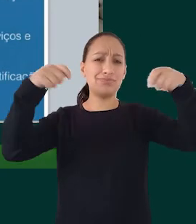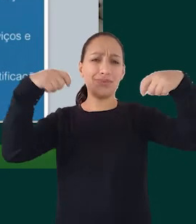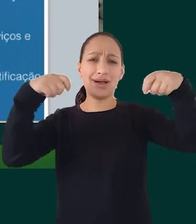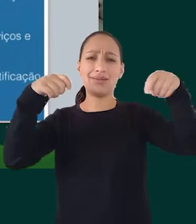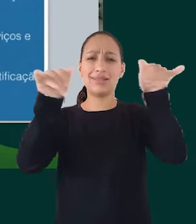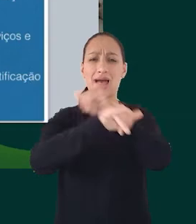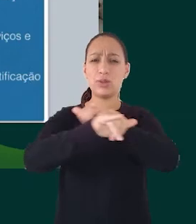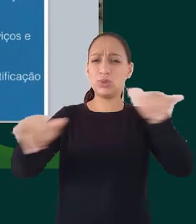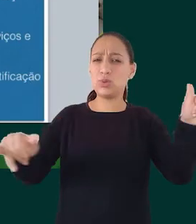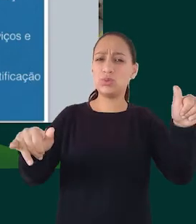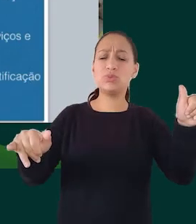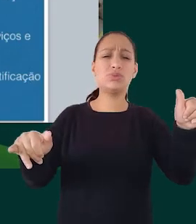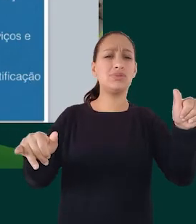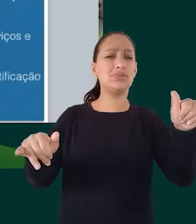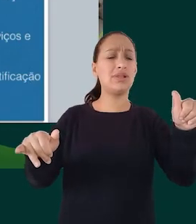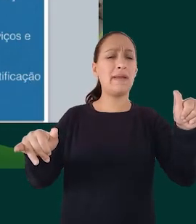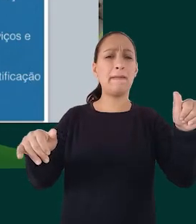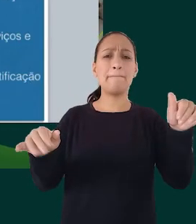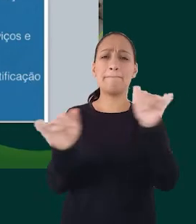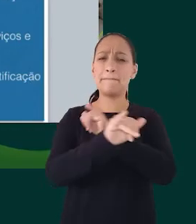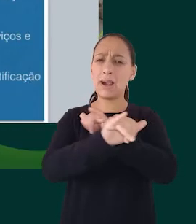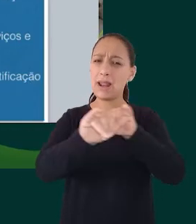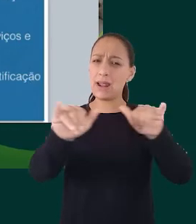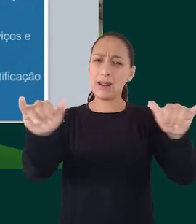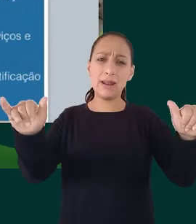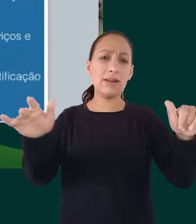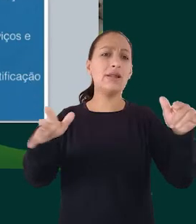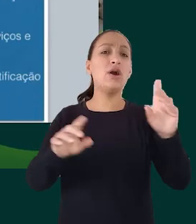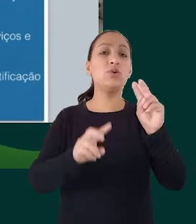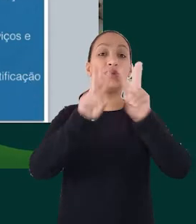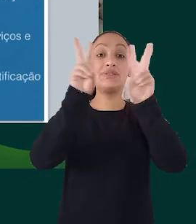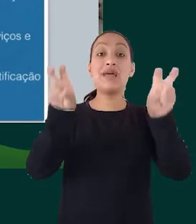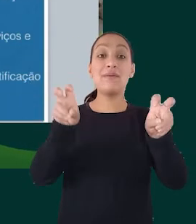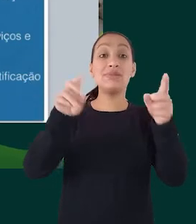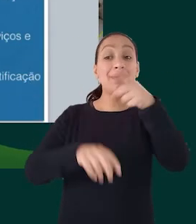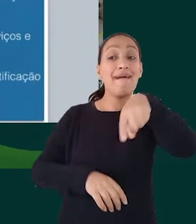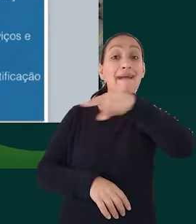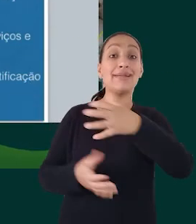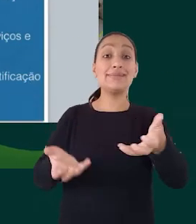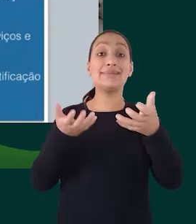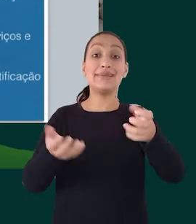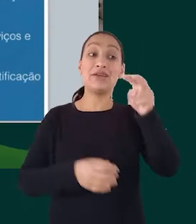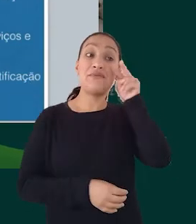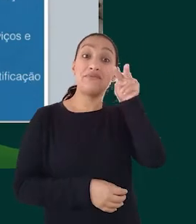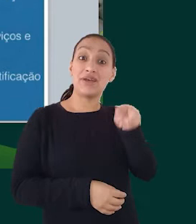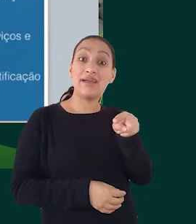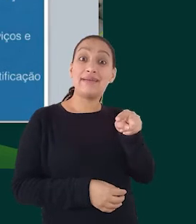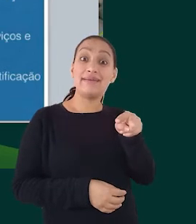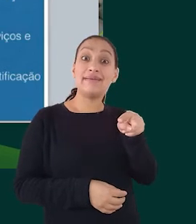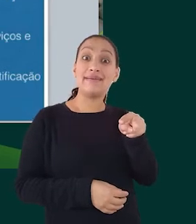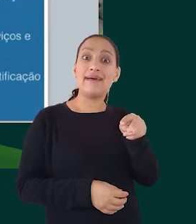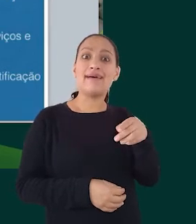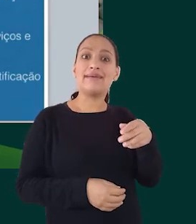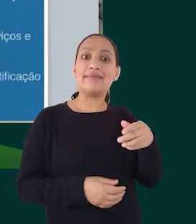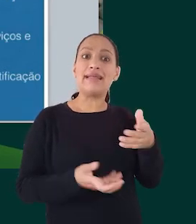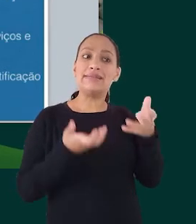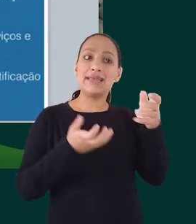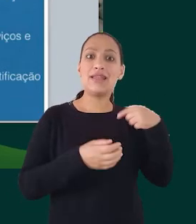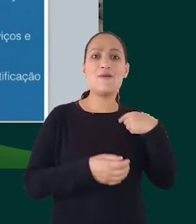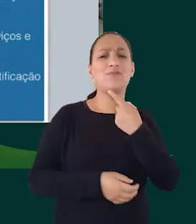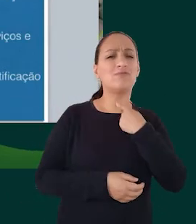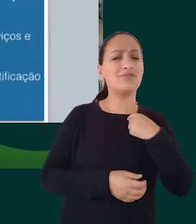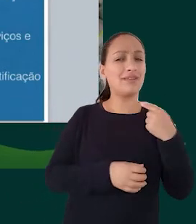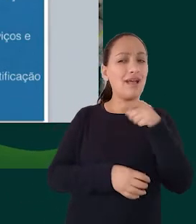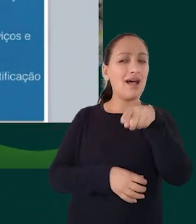anúncios, né, com os temas que eles queriam que essas pessoas enxergassem, para que